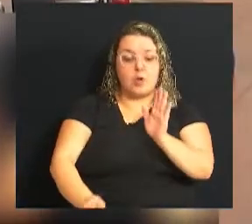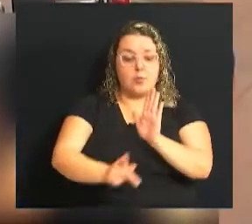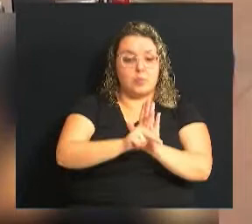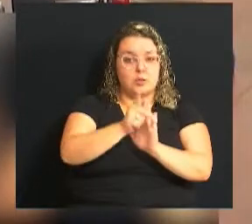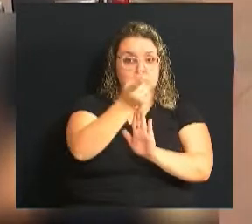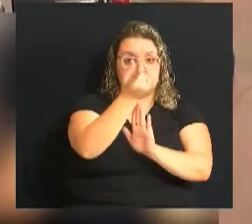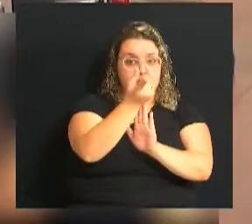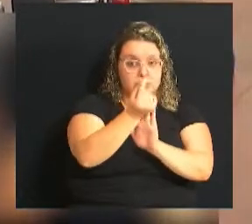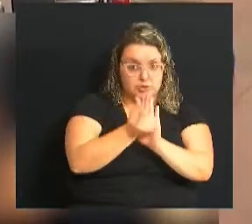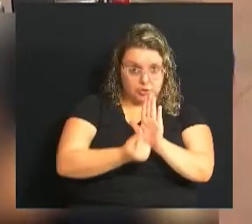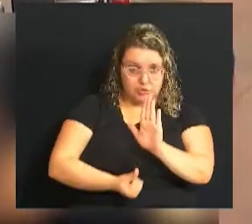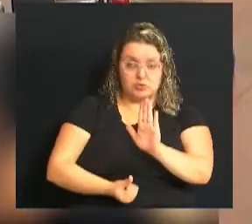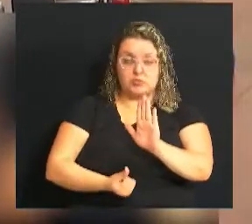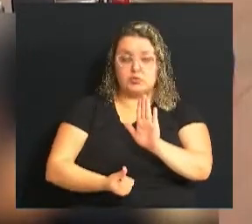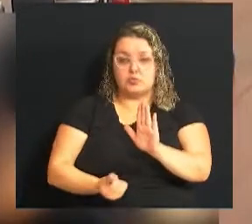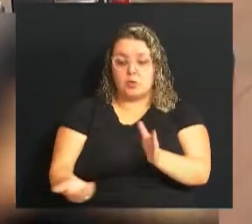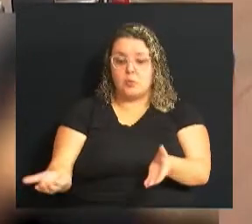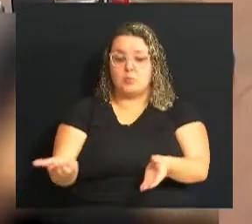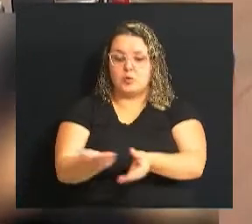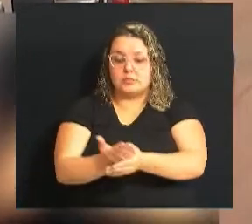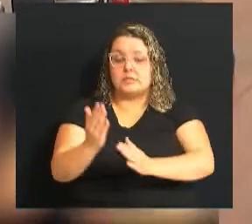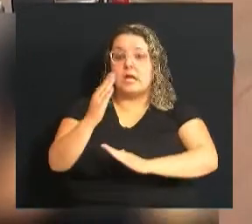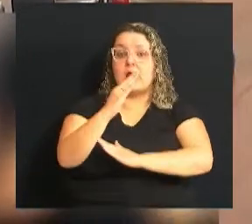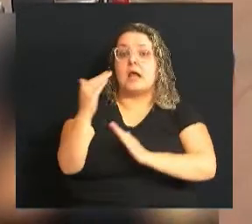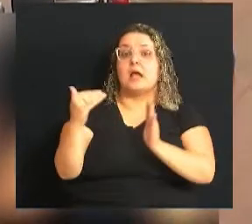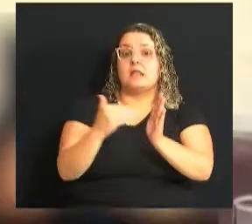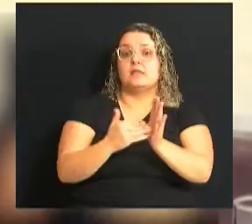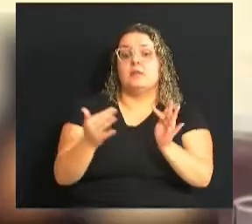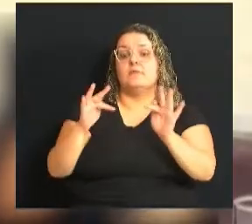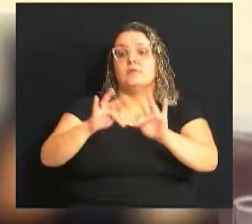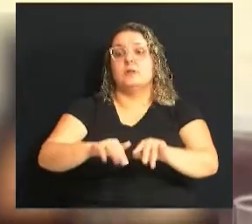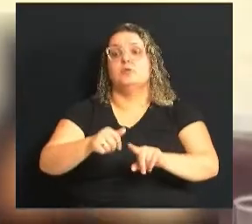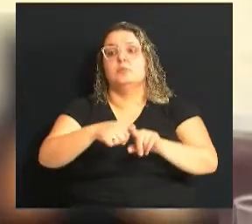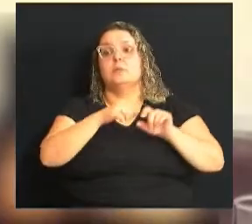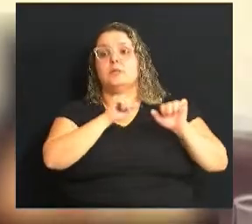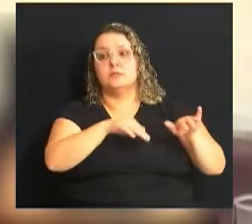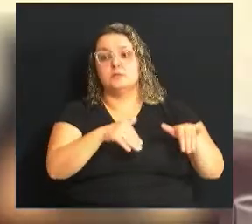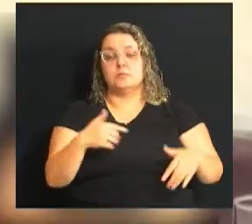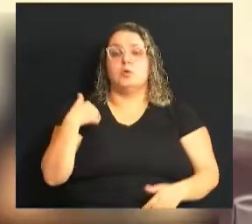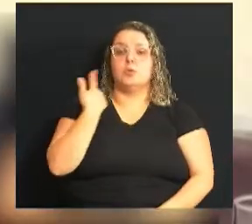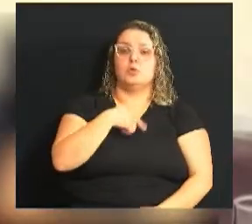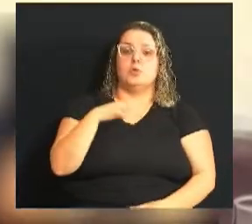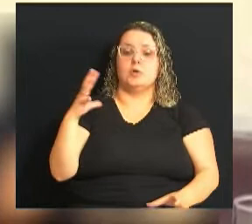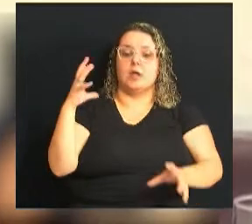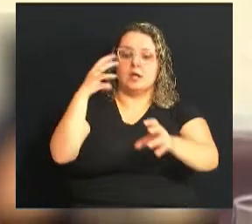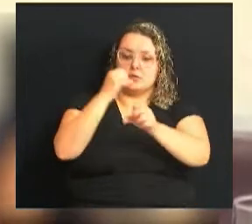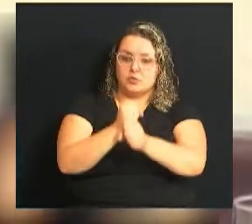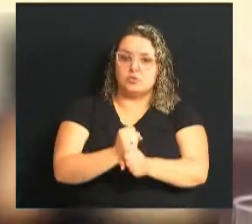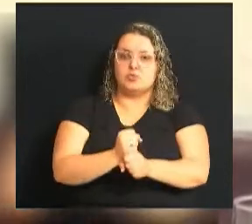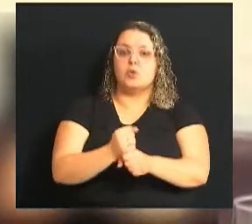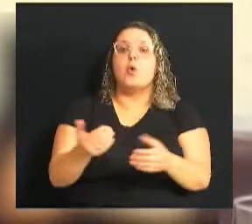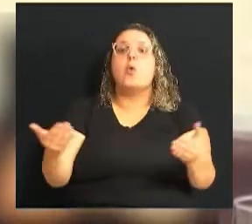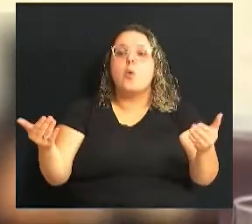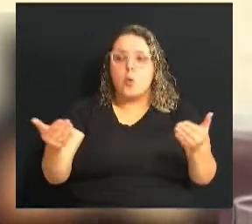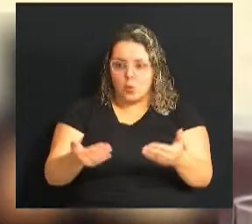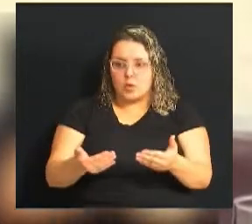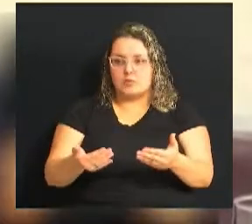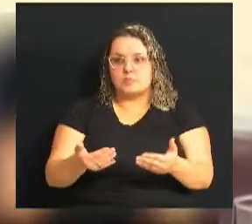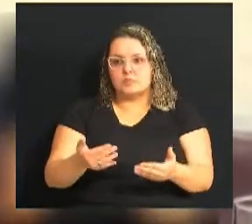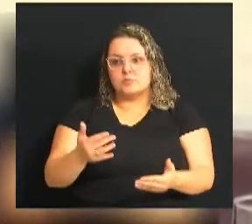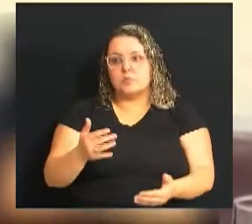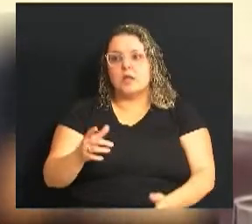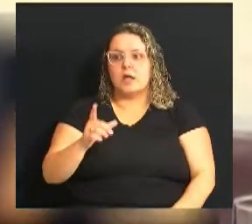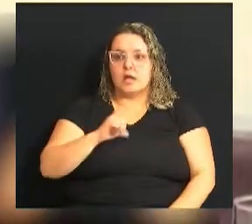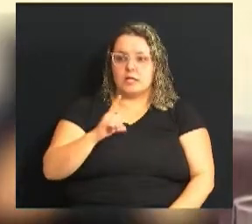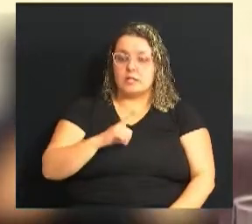deve ser protocolado na Câmara até o final de setembro. Nós estamos fechando o orçamento hoje, então a gente tem um